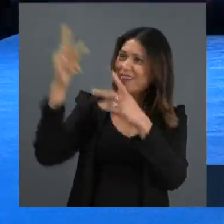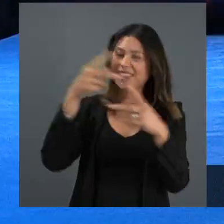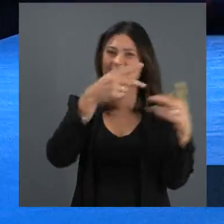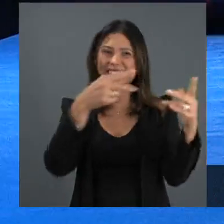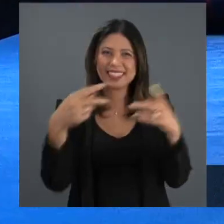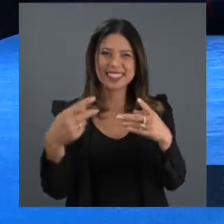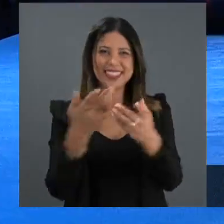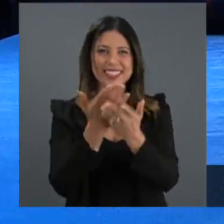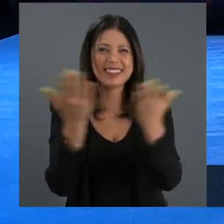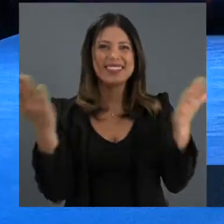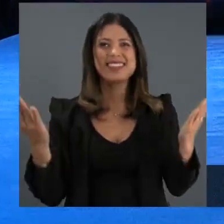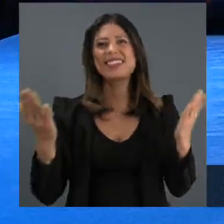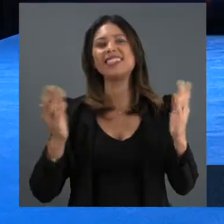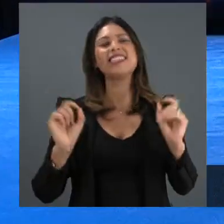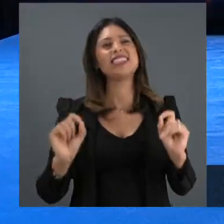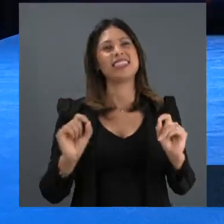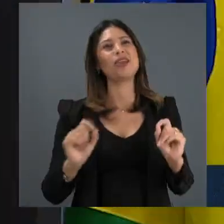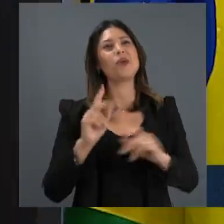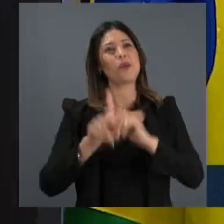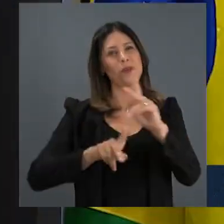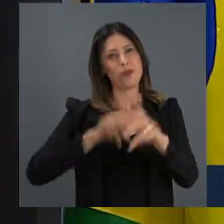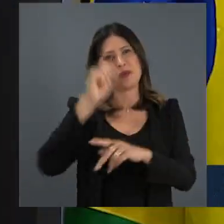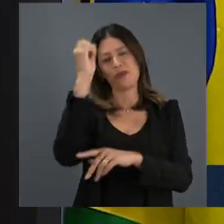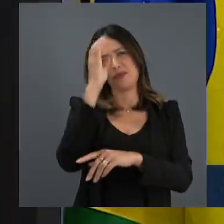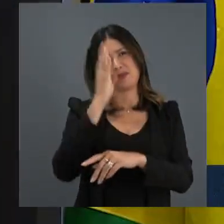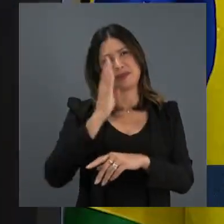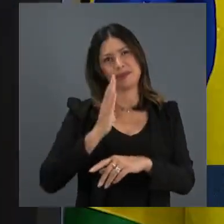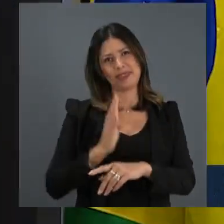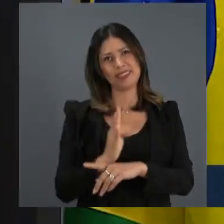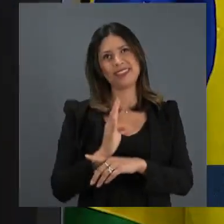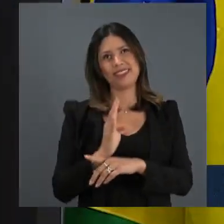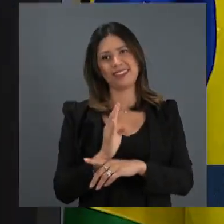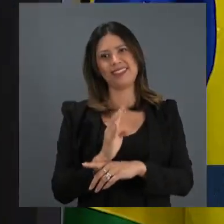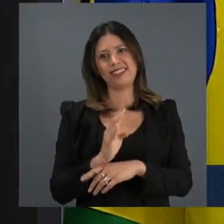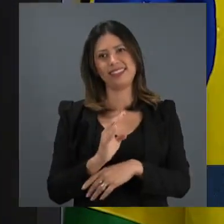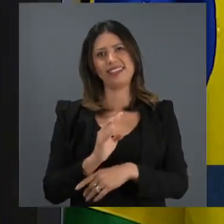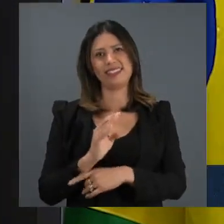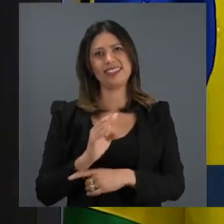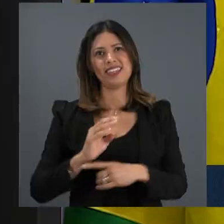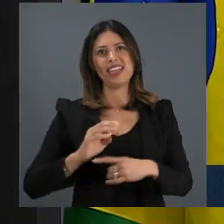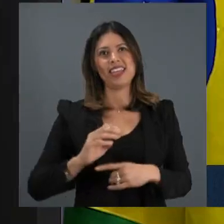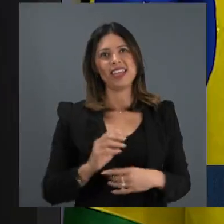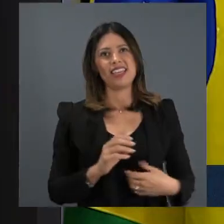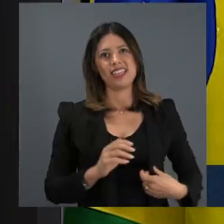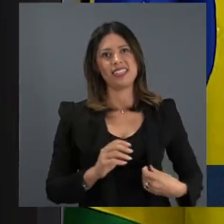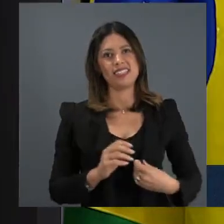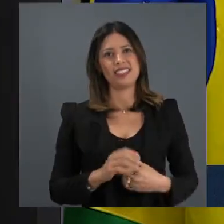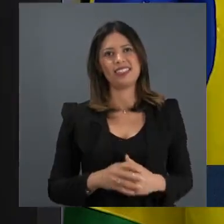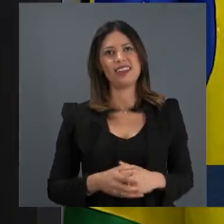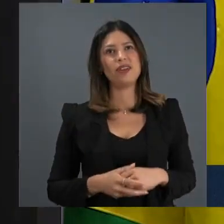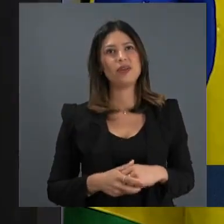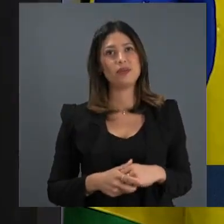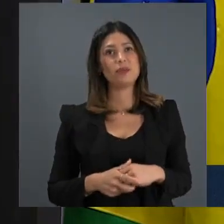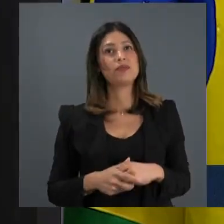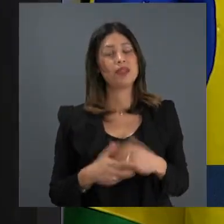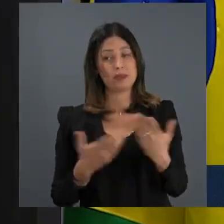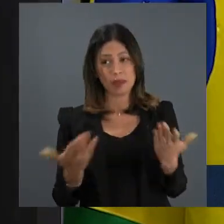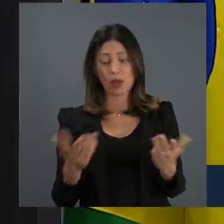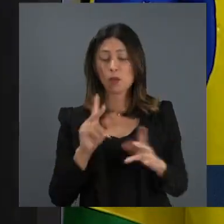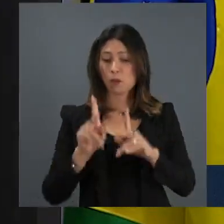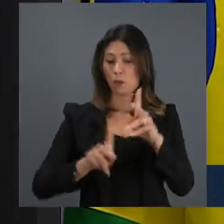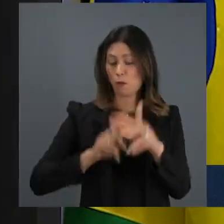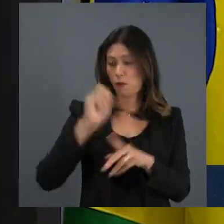aqui, inclusive os brasileiros que estão nos assistindo, nos ouvindo agora, pelo trabalho sempre muito